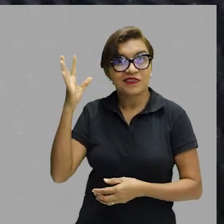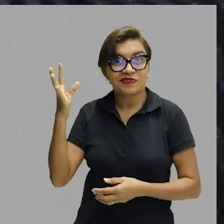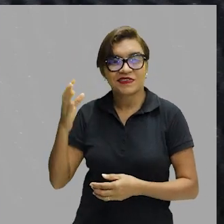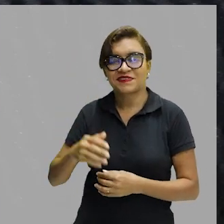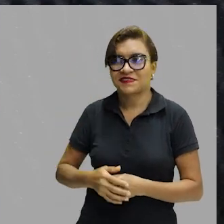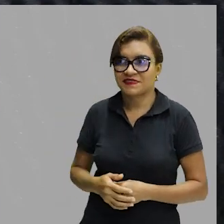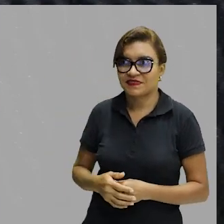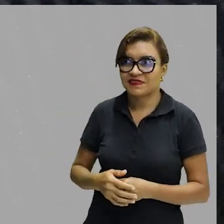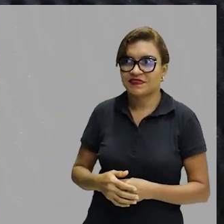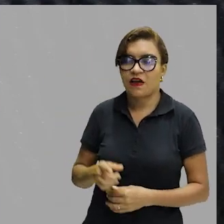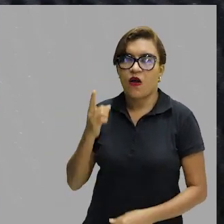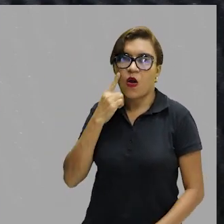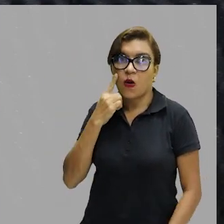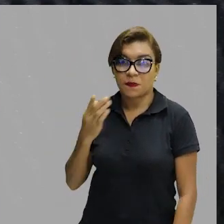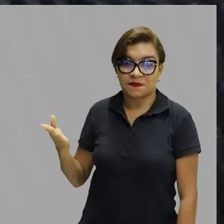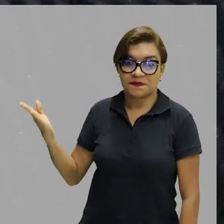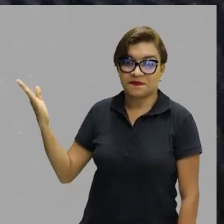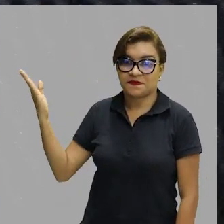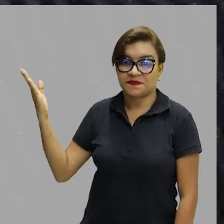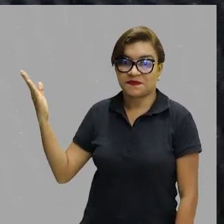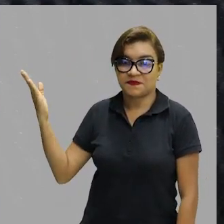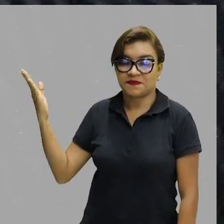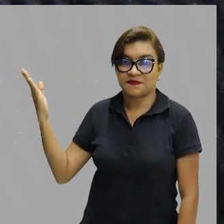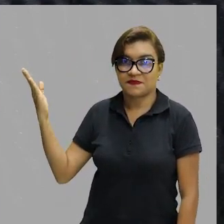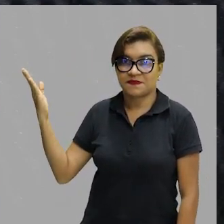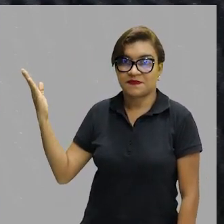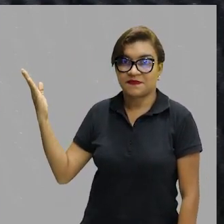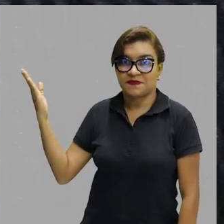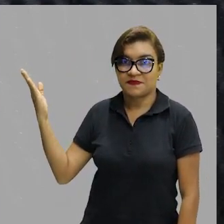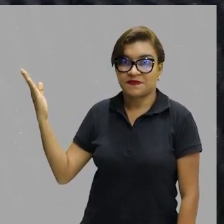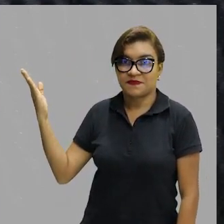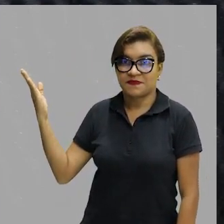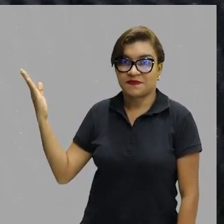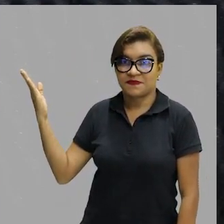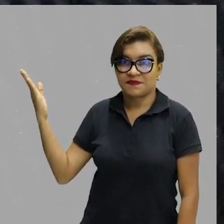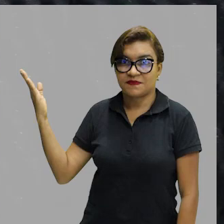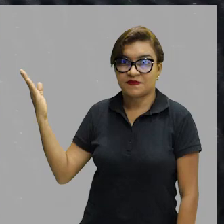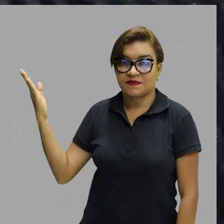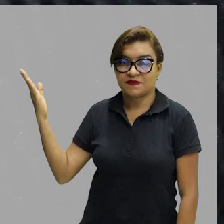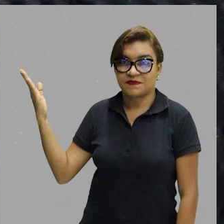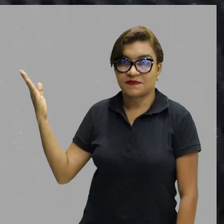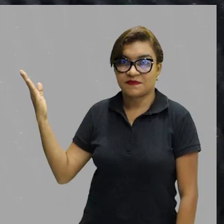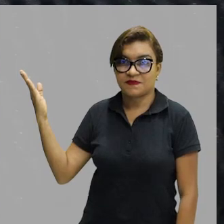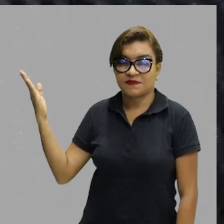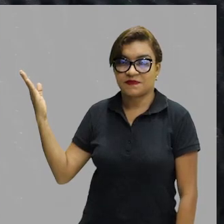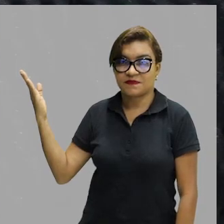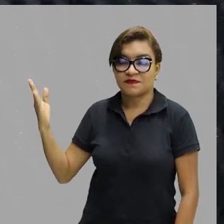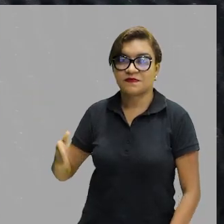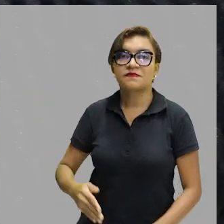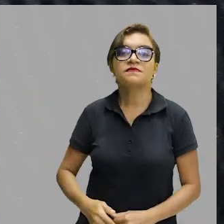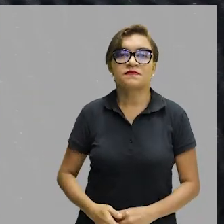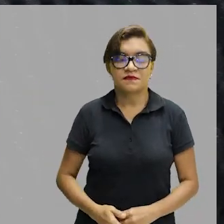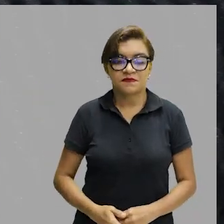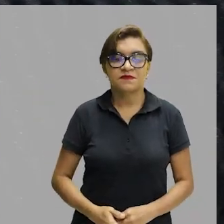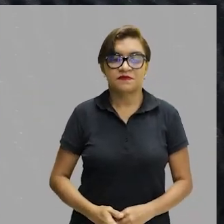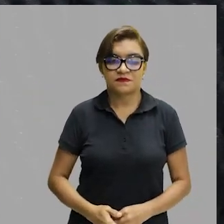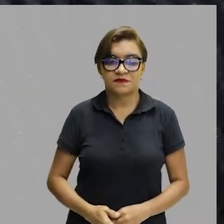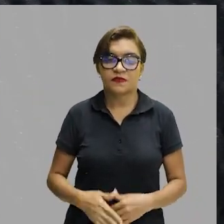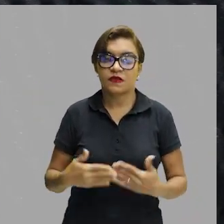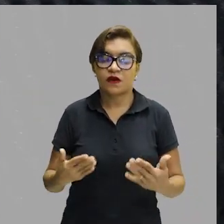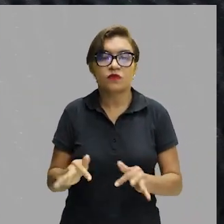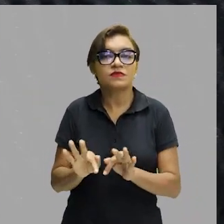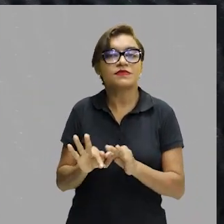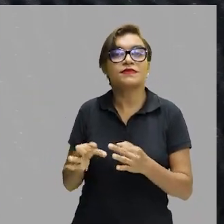Ó, 0,018 vezes 2 vezes 1 dividido por 1 vezes 5. Né?